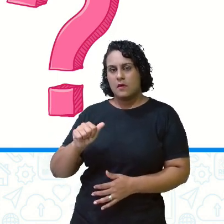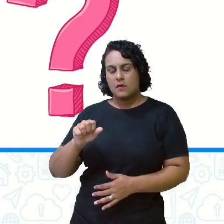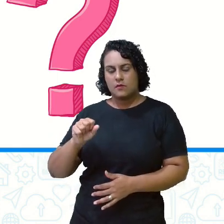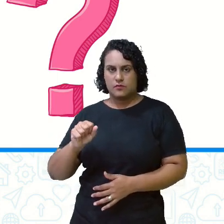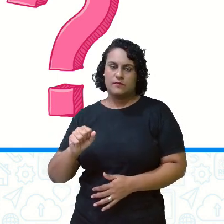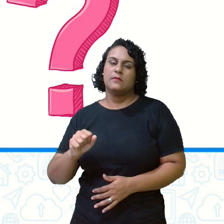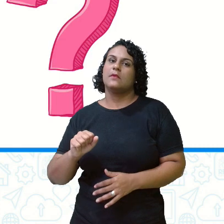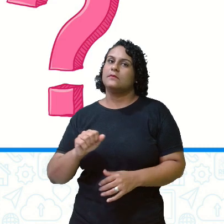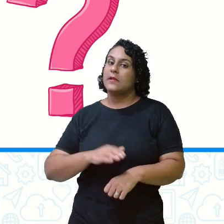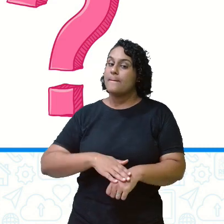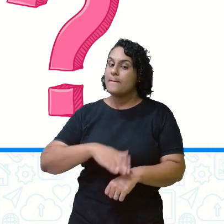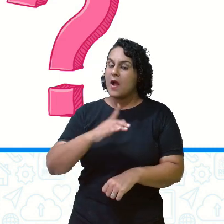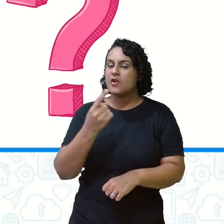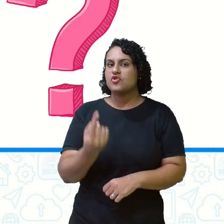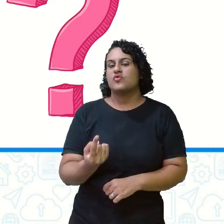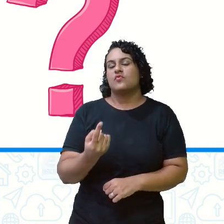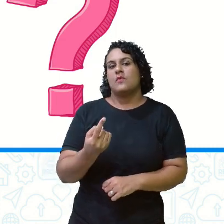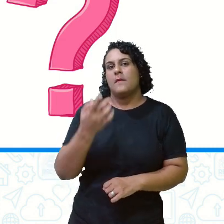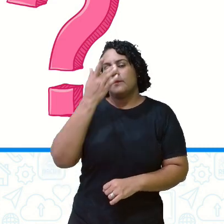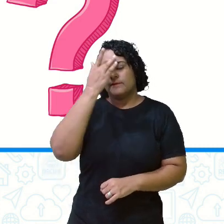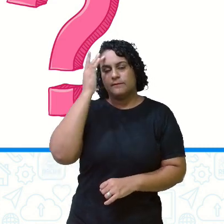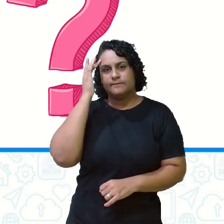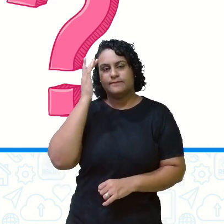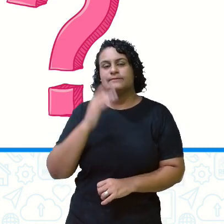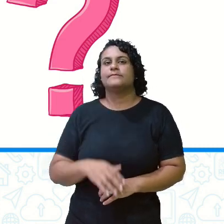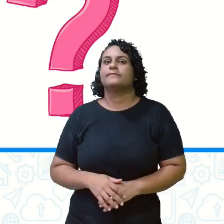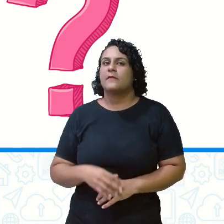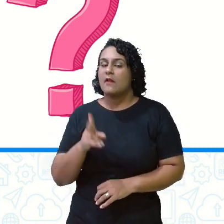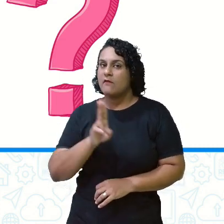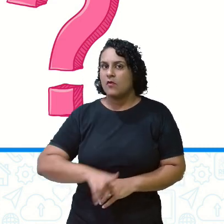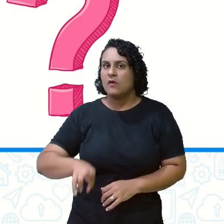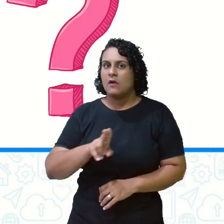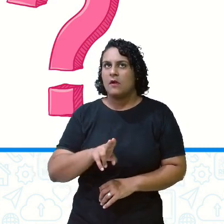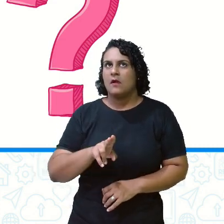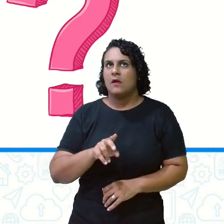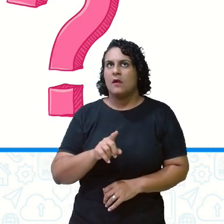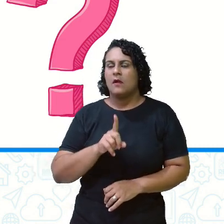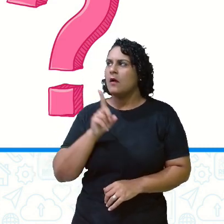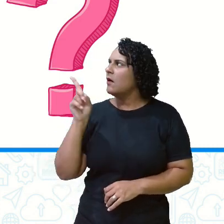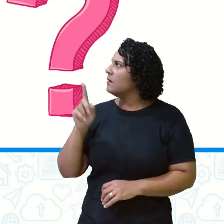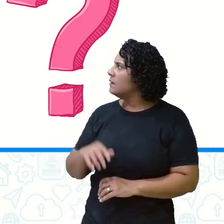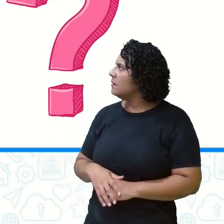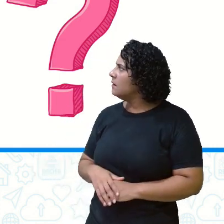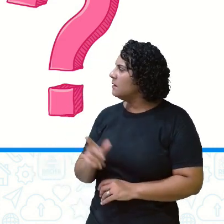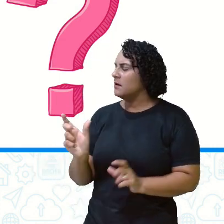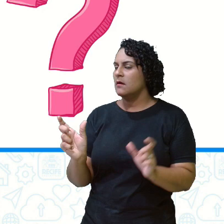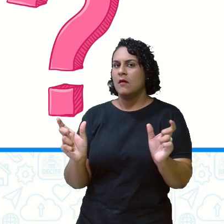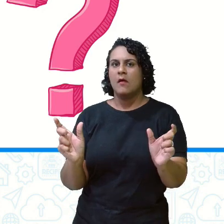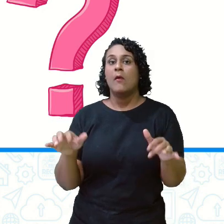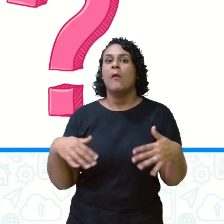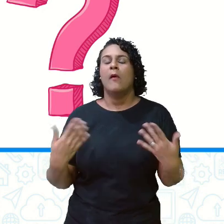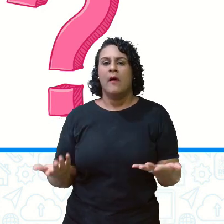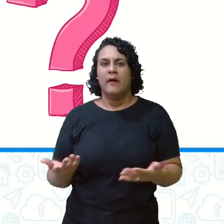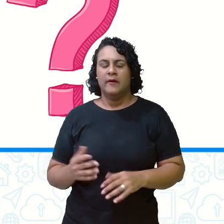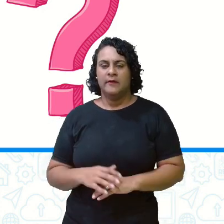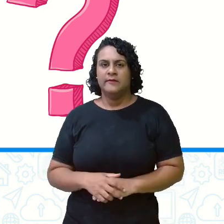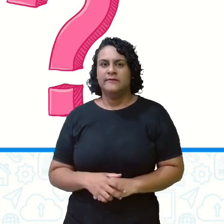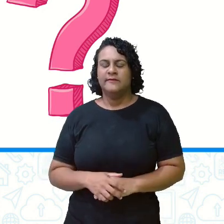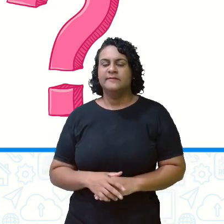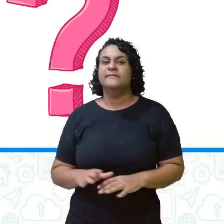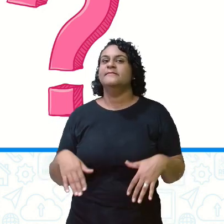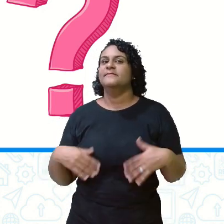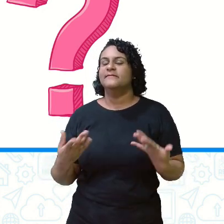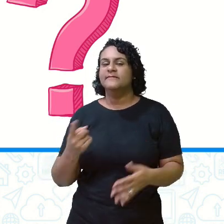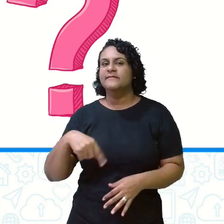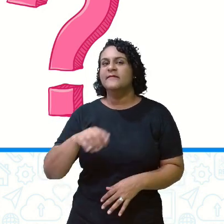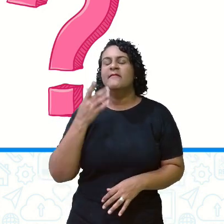uma criança. Então, eu vou utilizar o quê? Estudam ou estuda? E aí, o